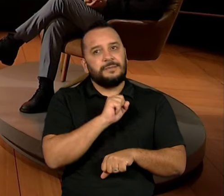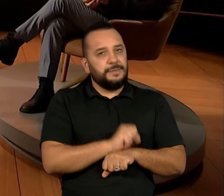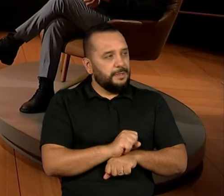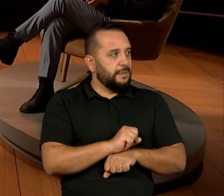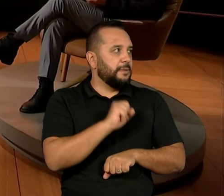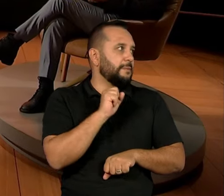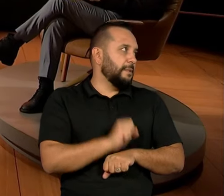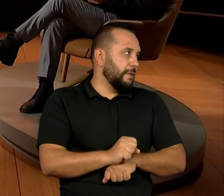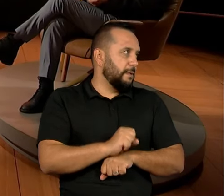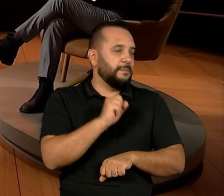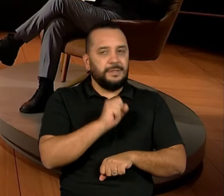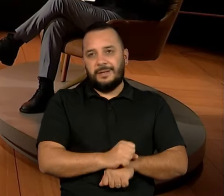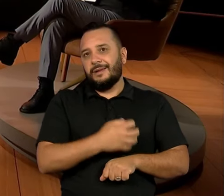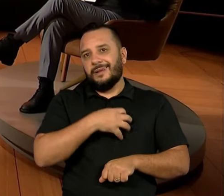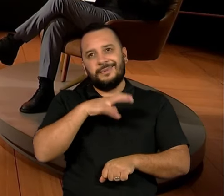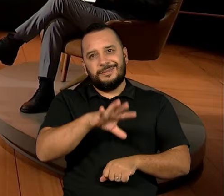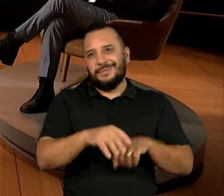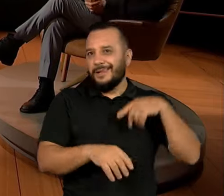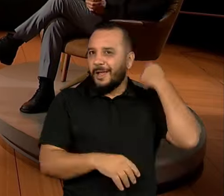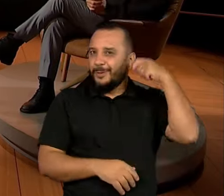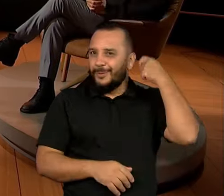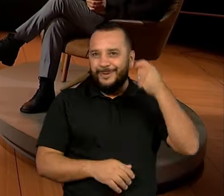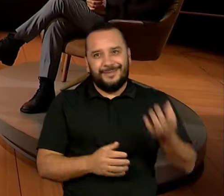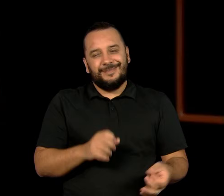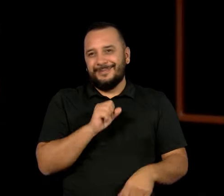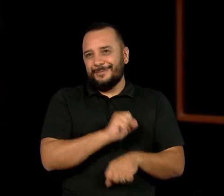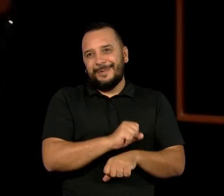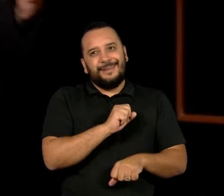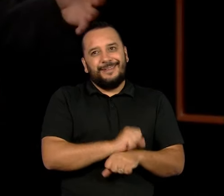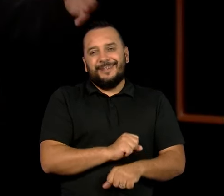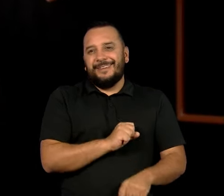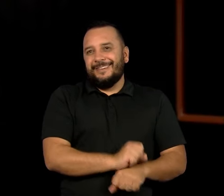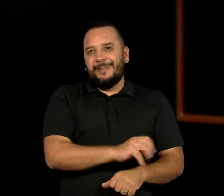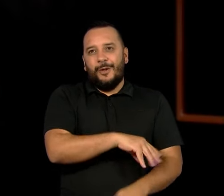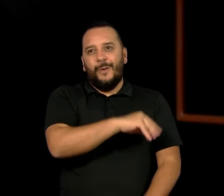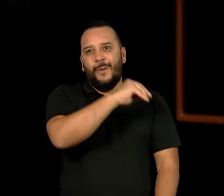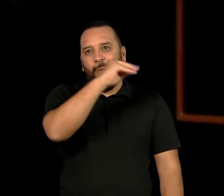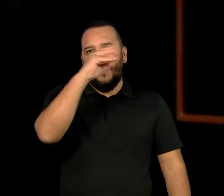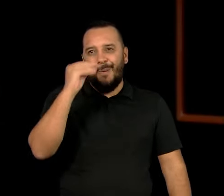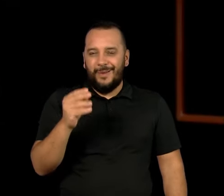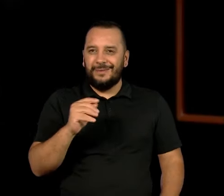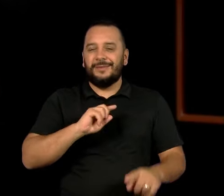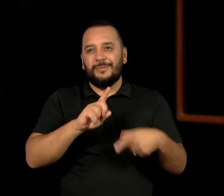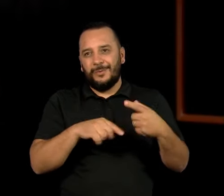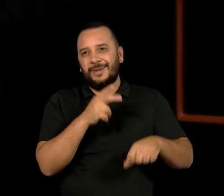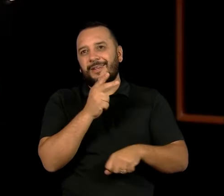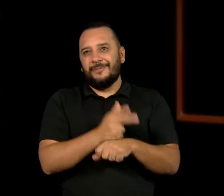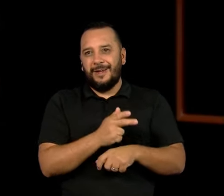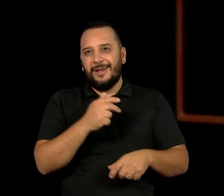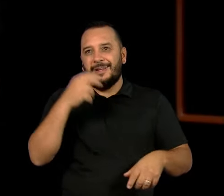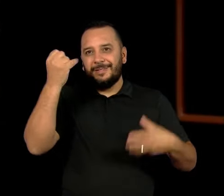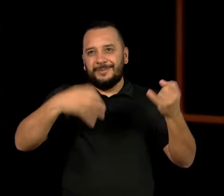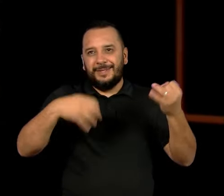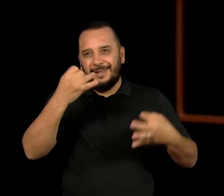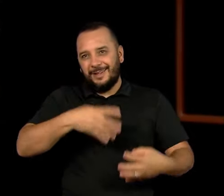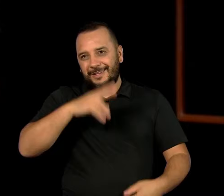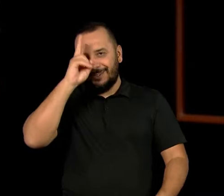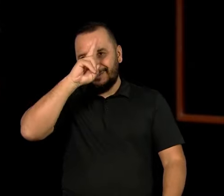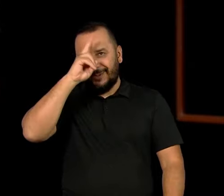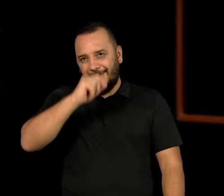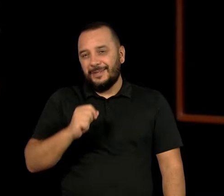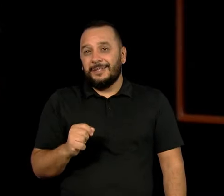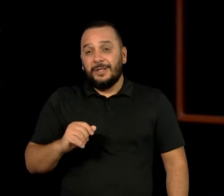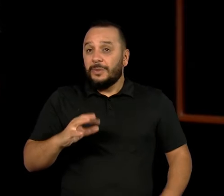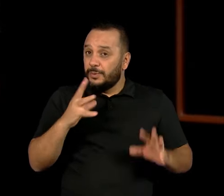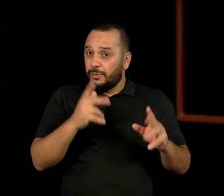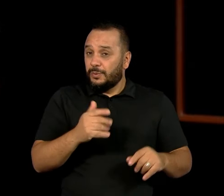esperar. Tem muita espera, né? Para a gente chegar nesse momento de gravar, de contar as nossas histórias. Então, aquilo